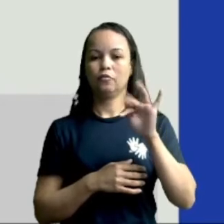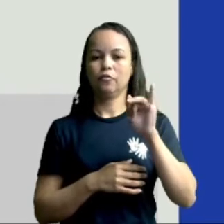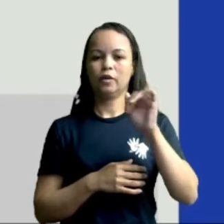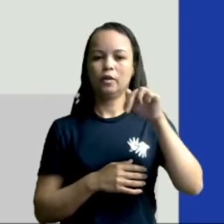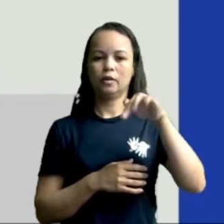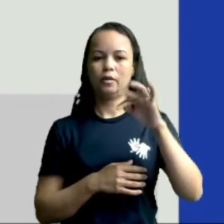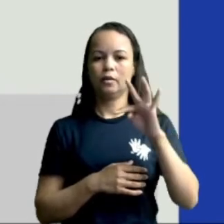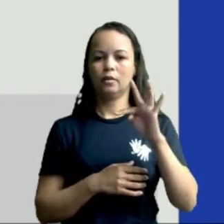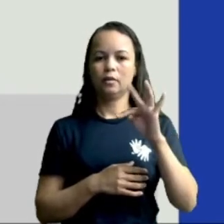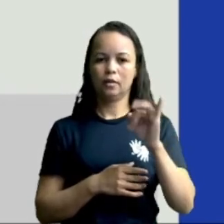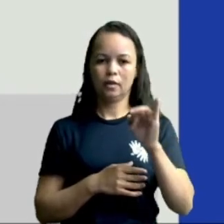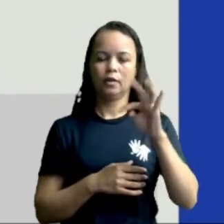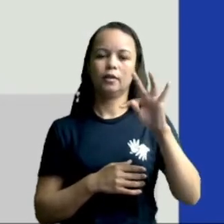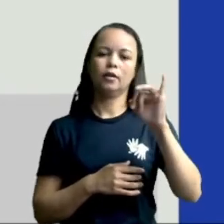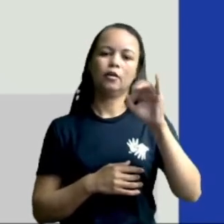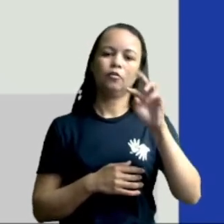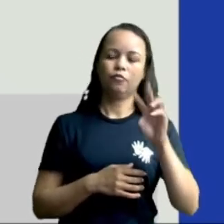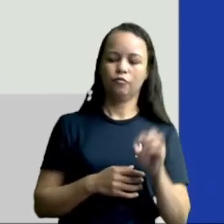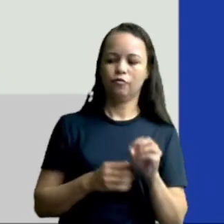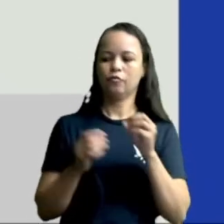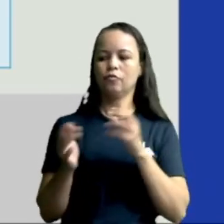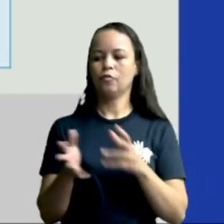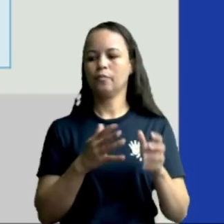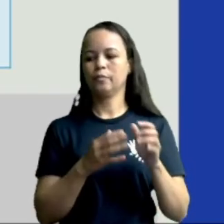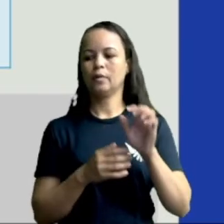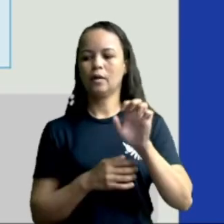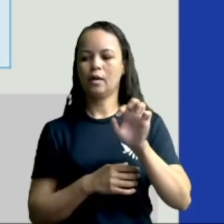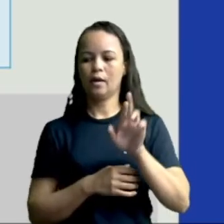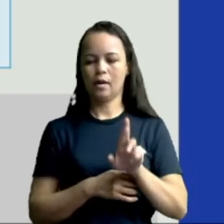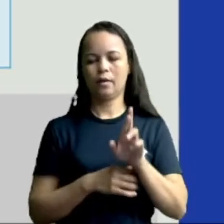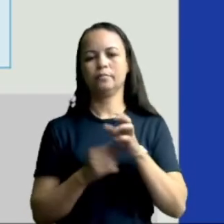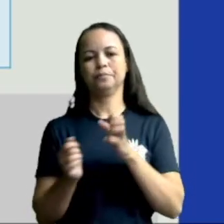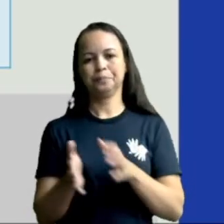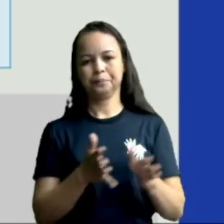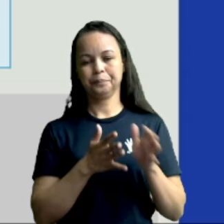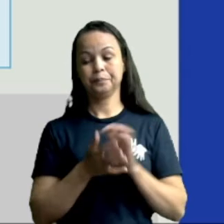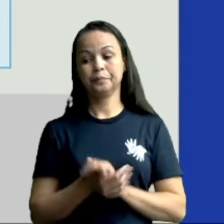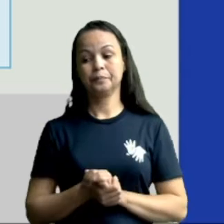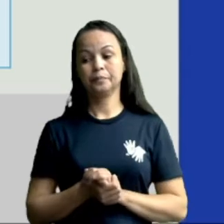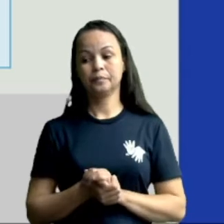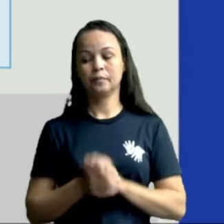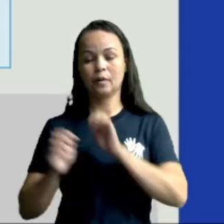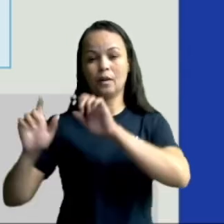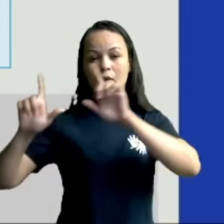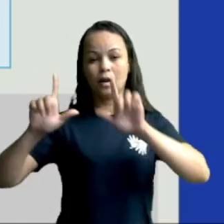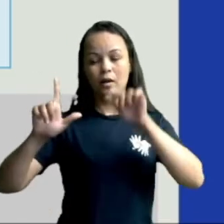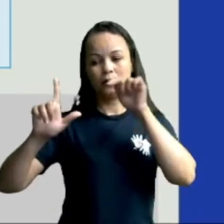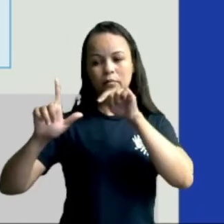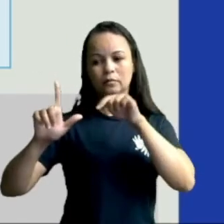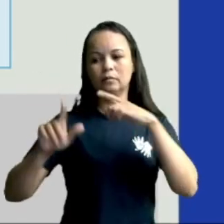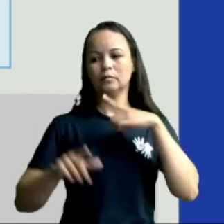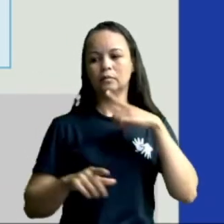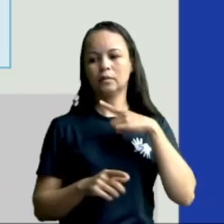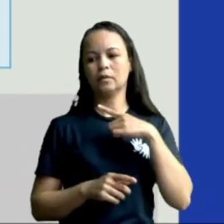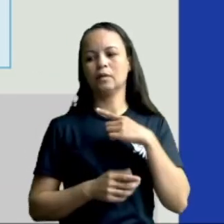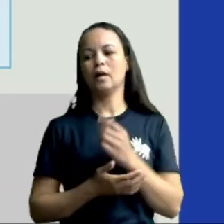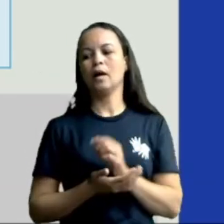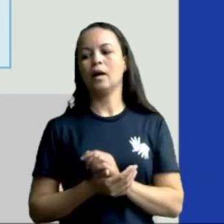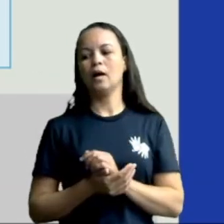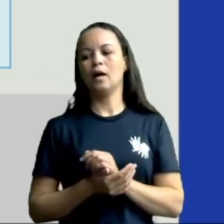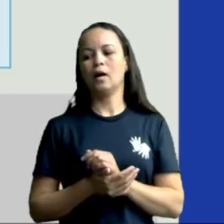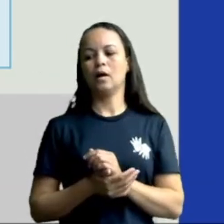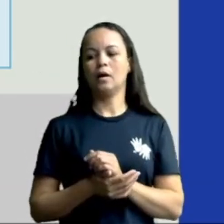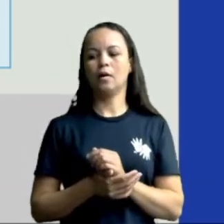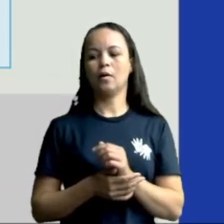de añadir las terminaciones. Vamos ver como é. Então, eu tenho o verbo poner e